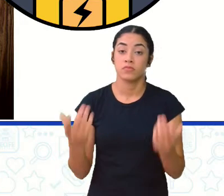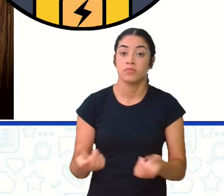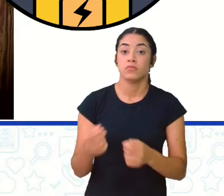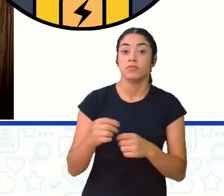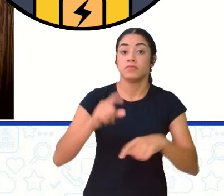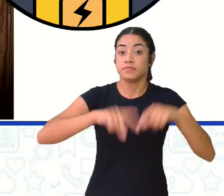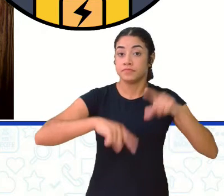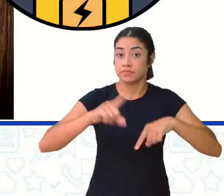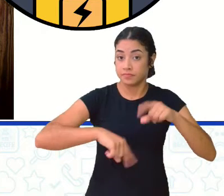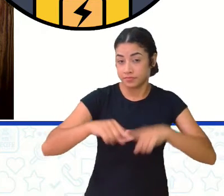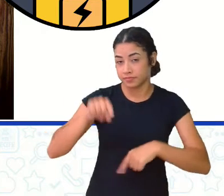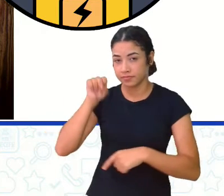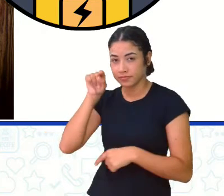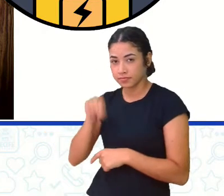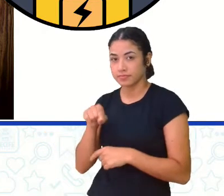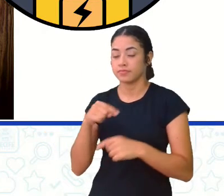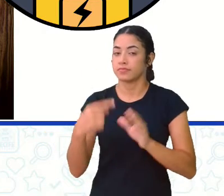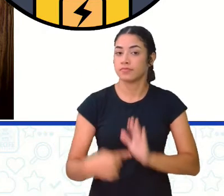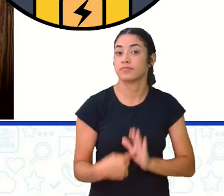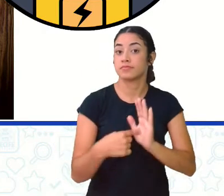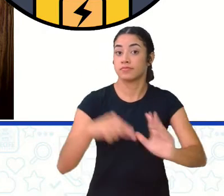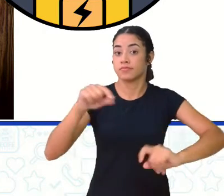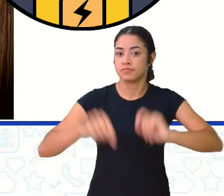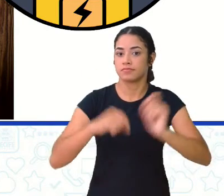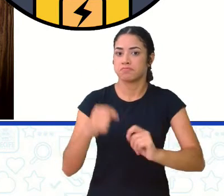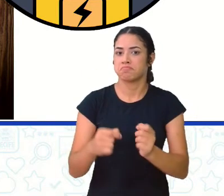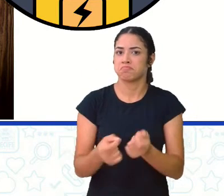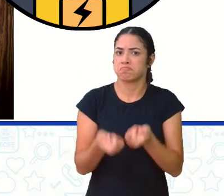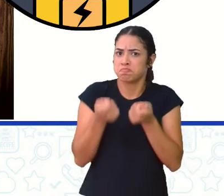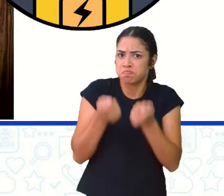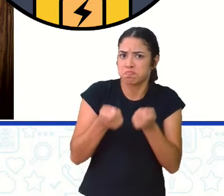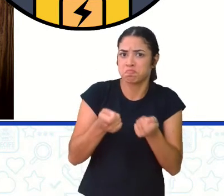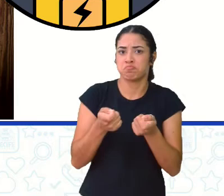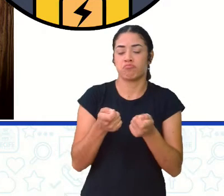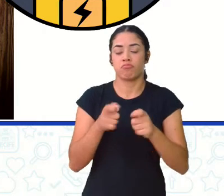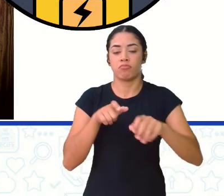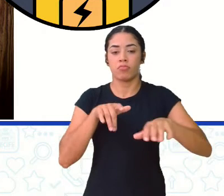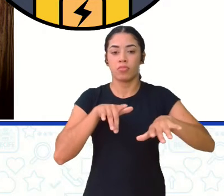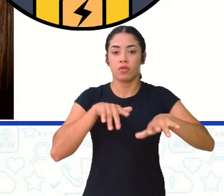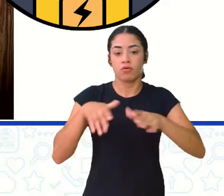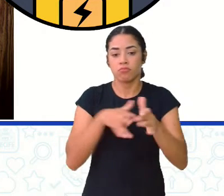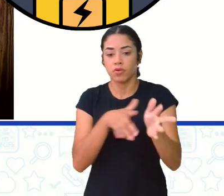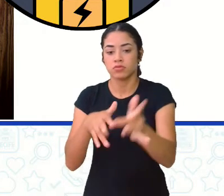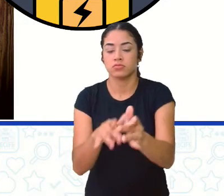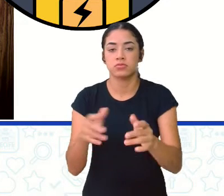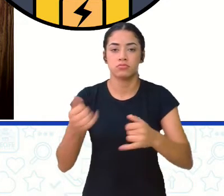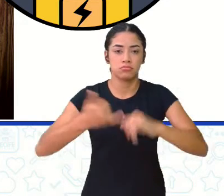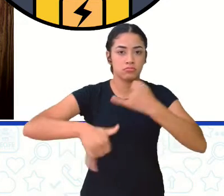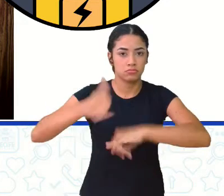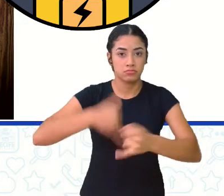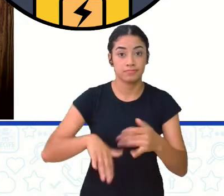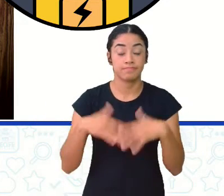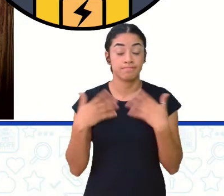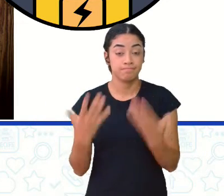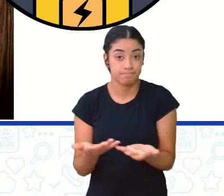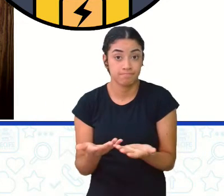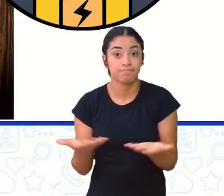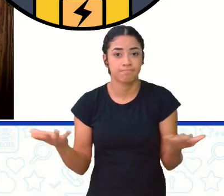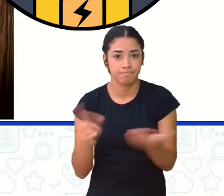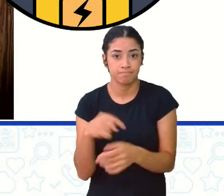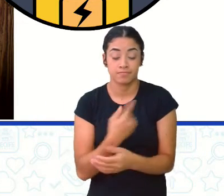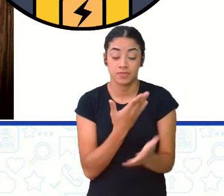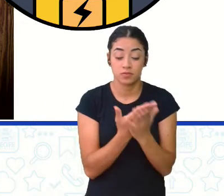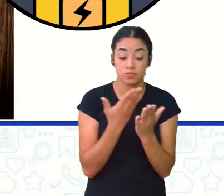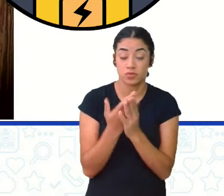são aqueles que oferecem uma grande resistência à passagem da corrente elétrica. Até então, a gente estava